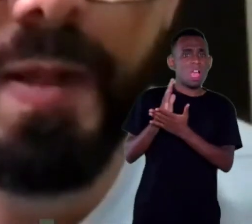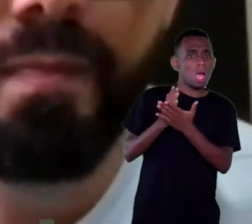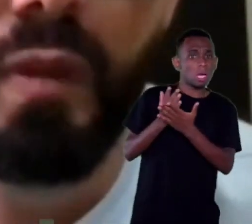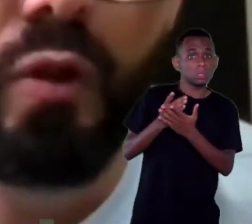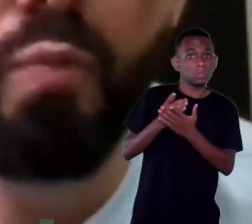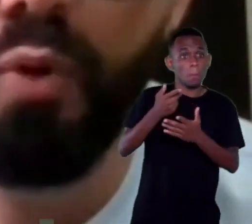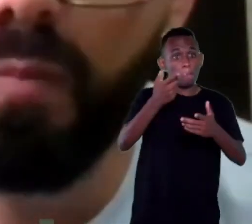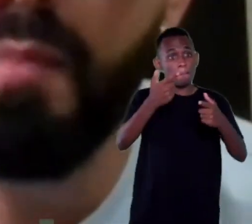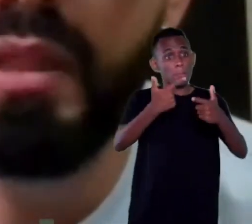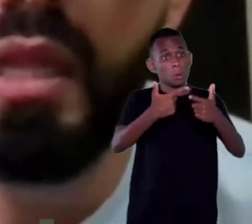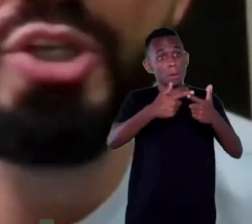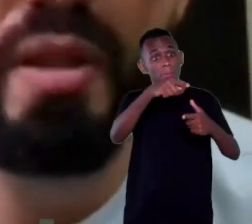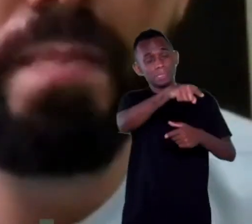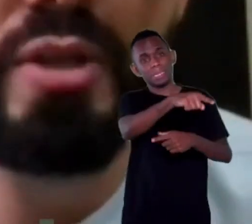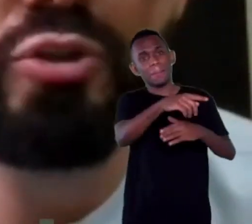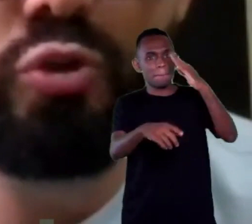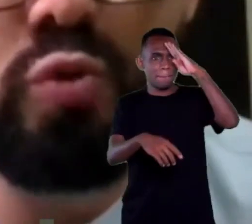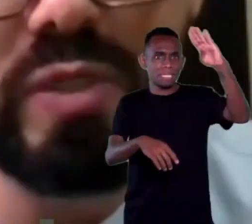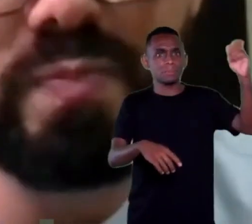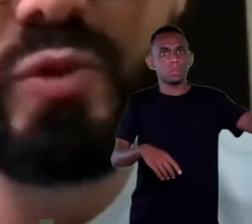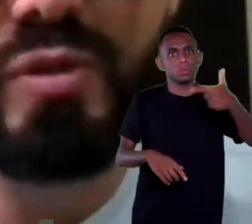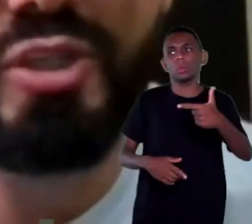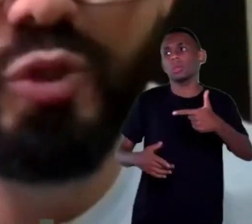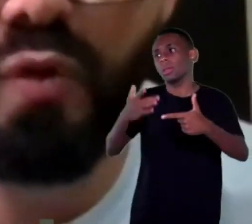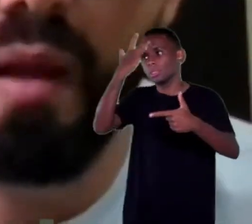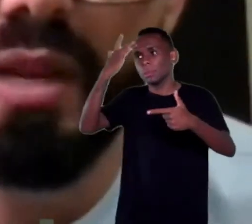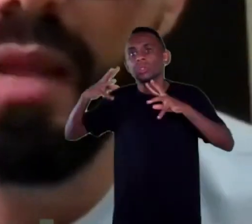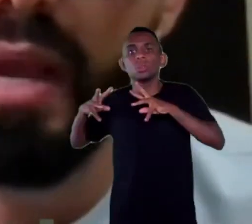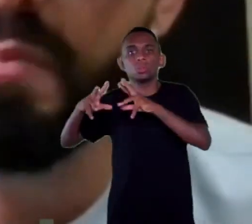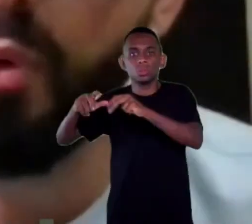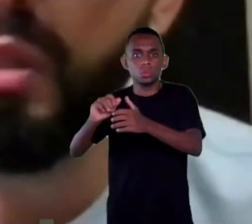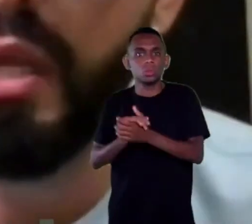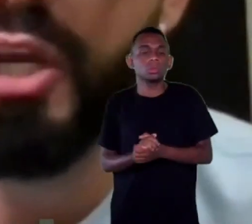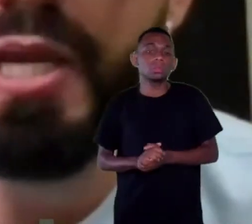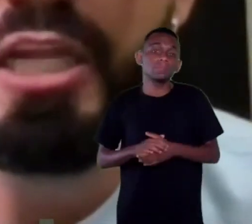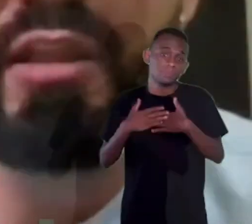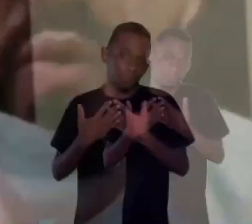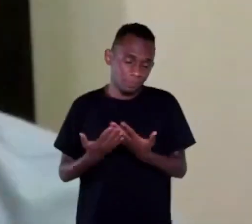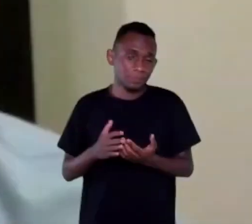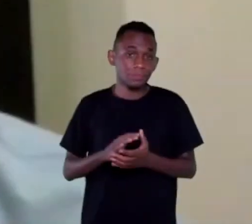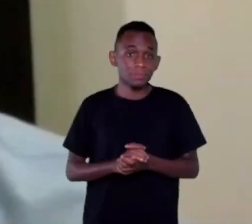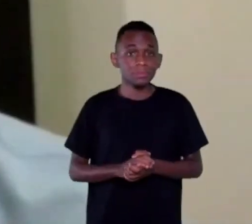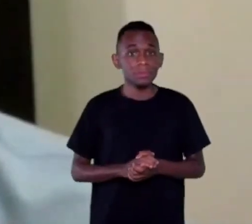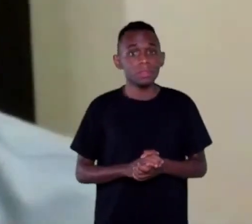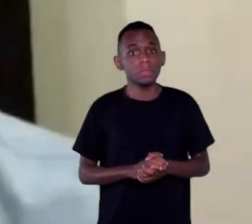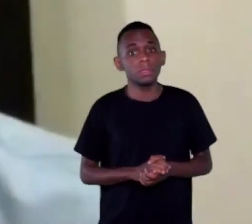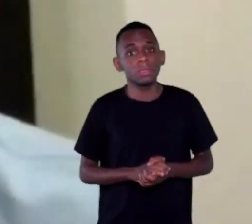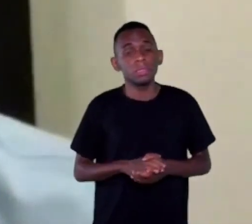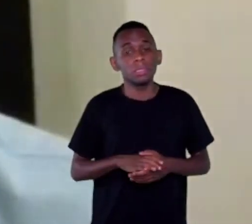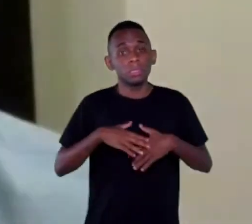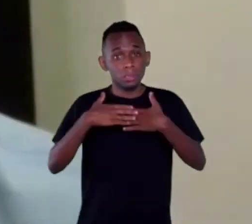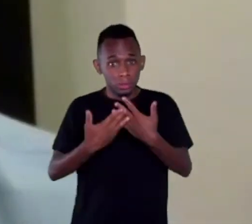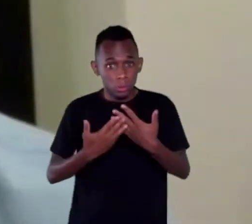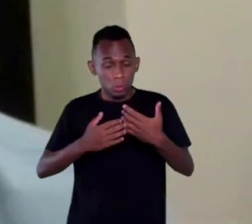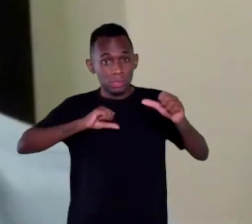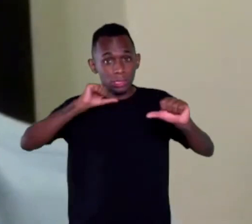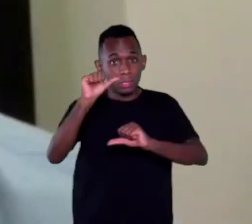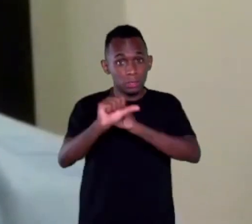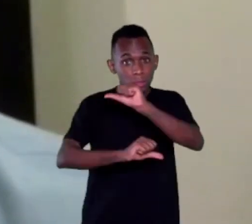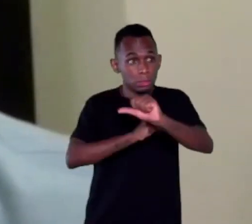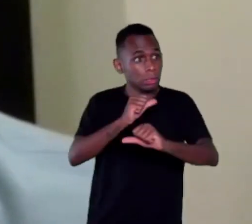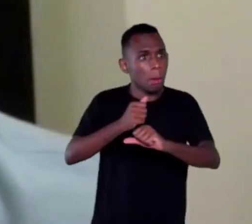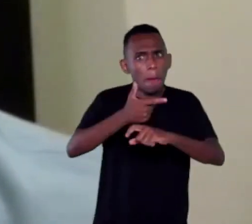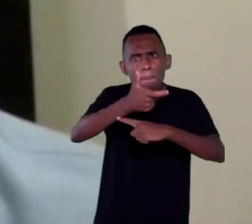mundo, que o problema dele de ter perdido 2 pessoas de sua família é mais importante. Então, ele se transforma num serial